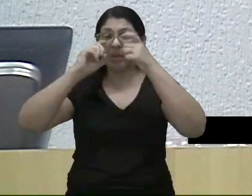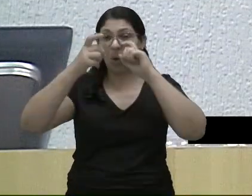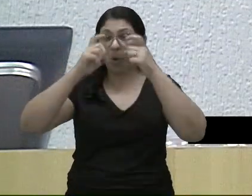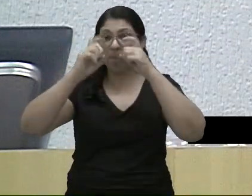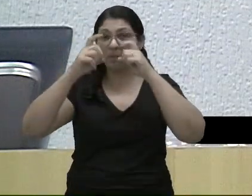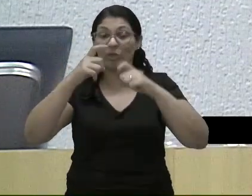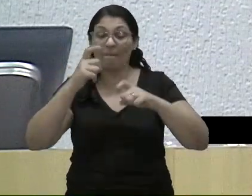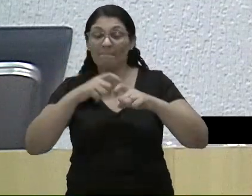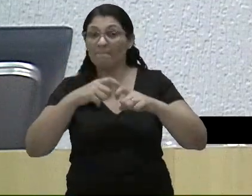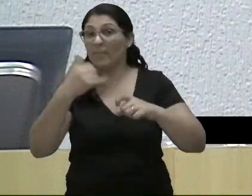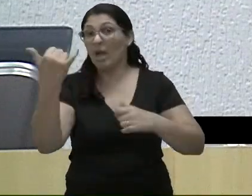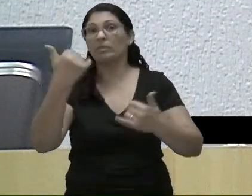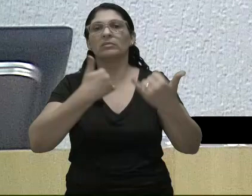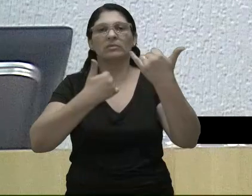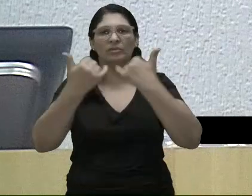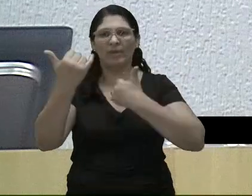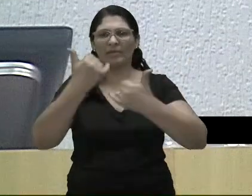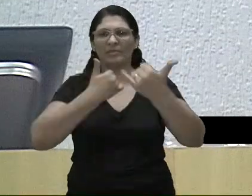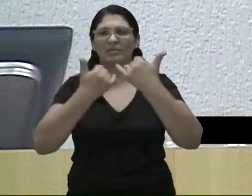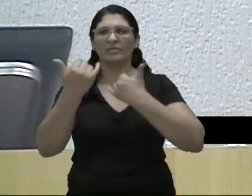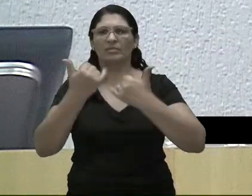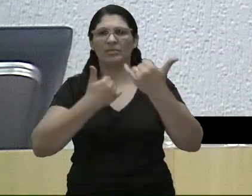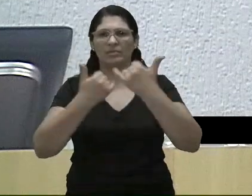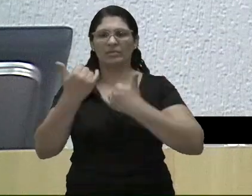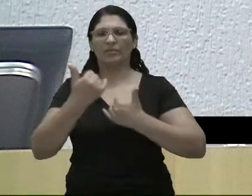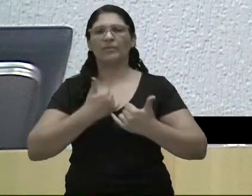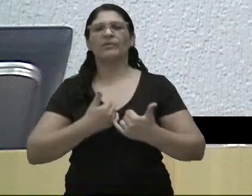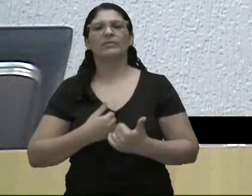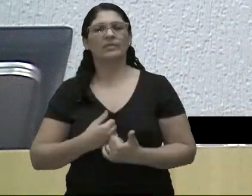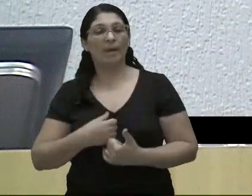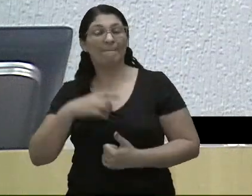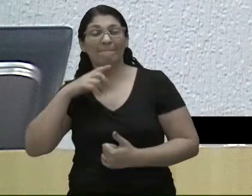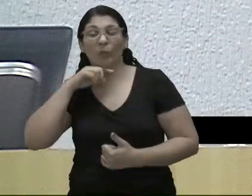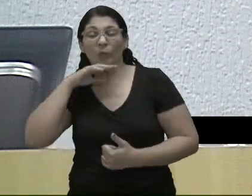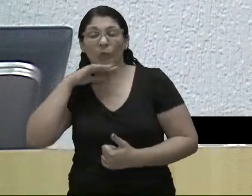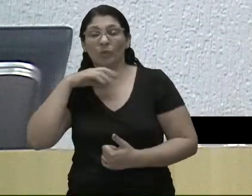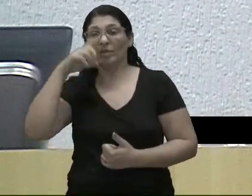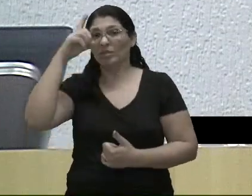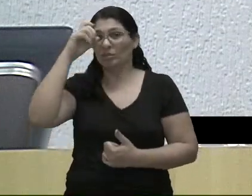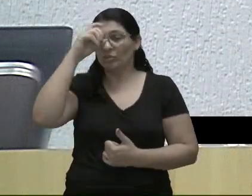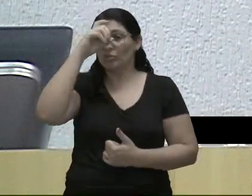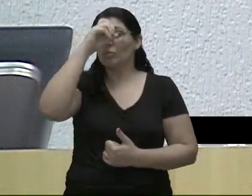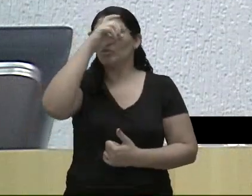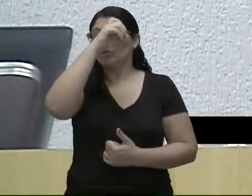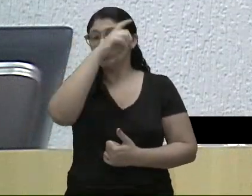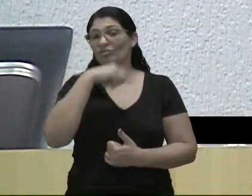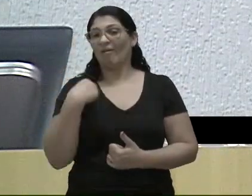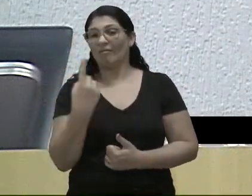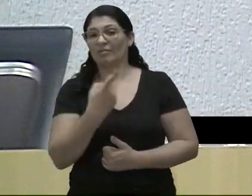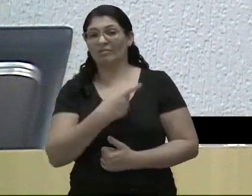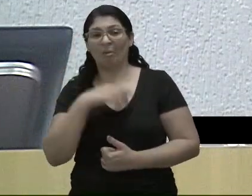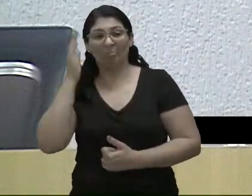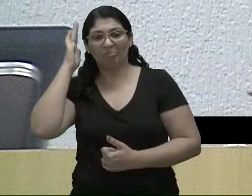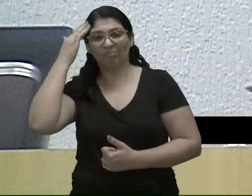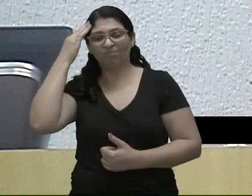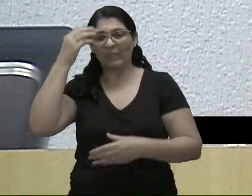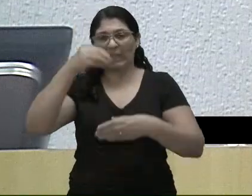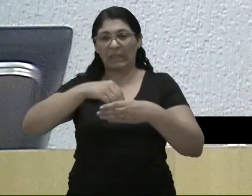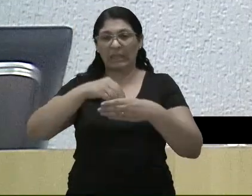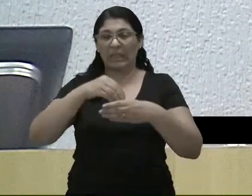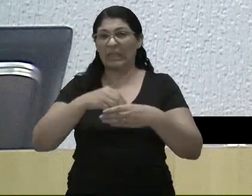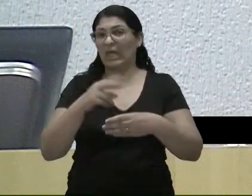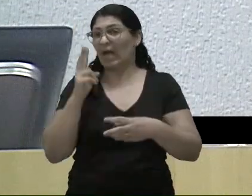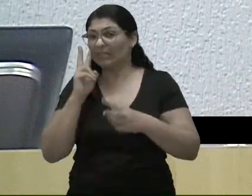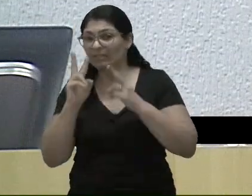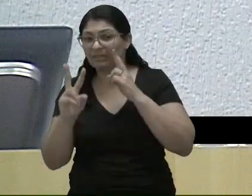de médicos, tá? Então já fica muito complicado a gente pontuar de lá de dentro mesmo, que acompanhou.